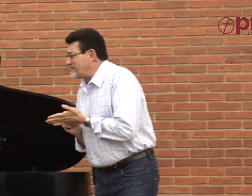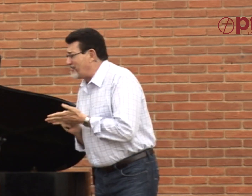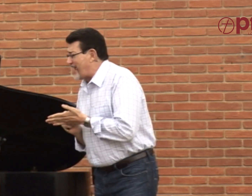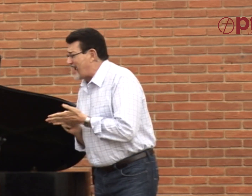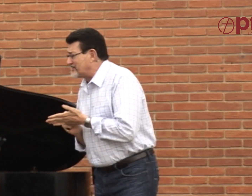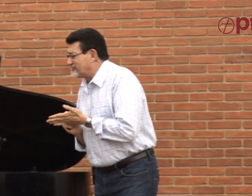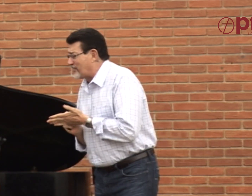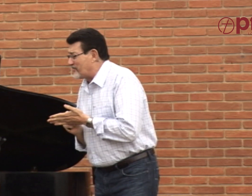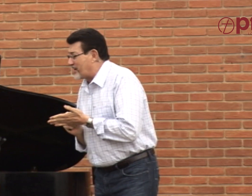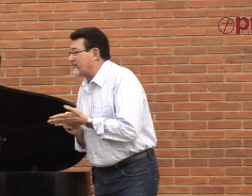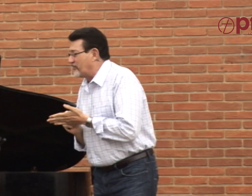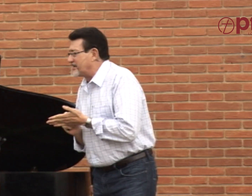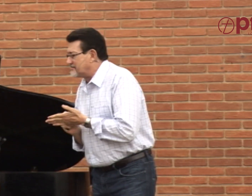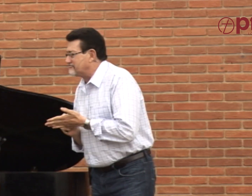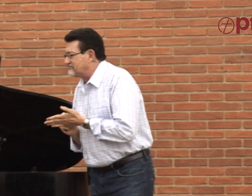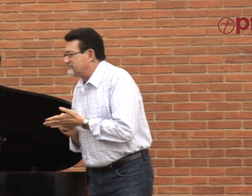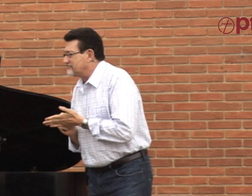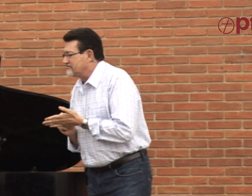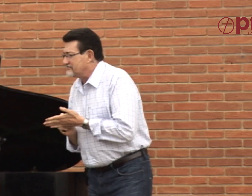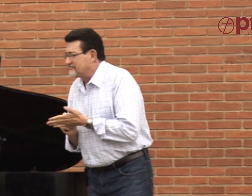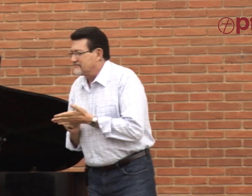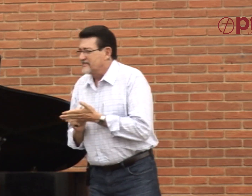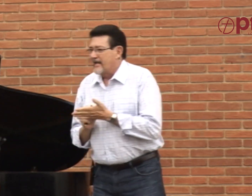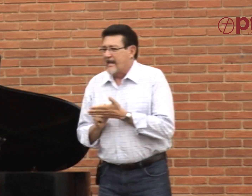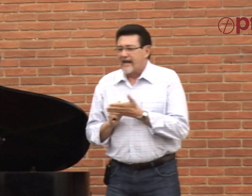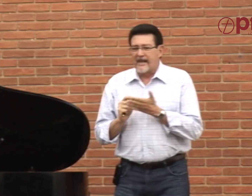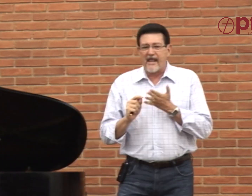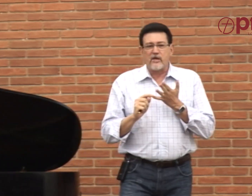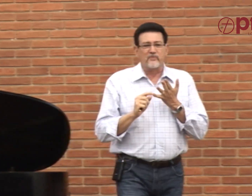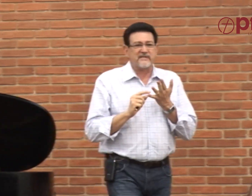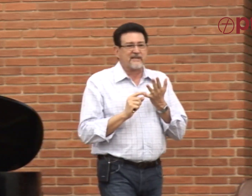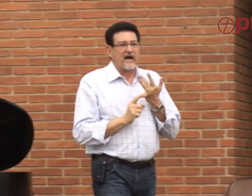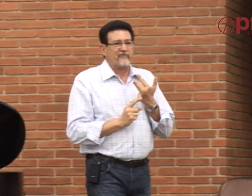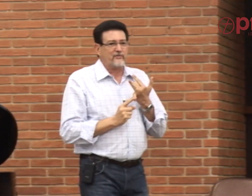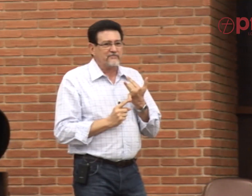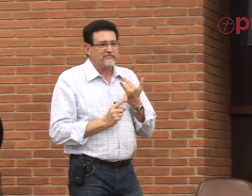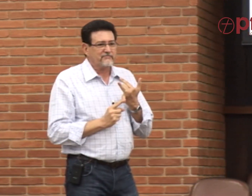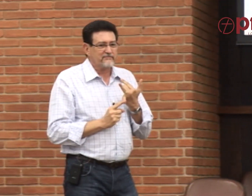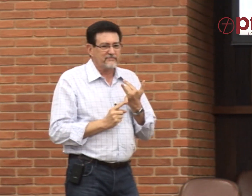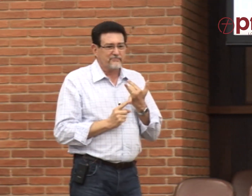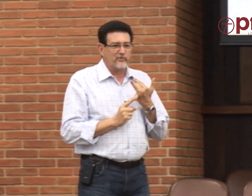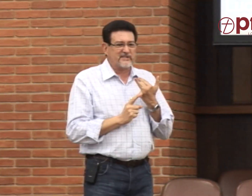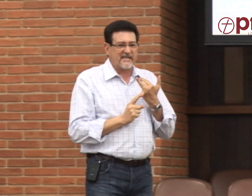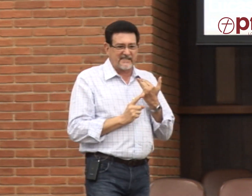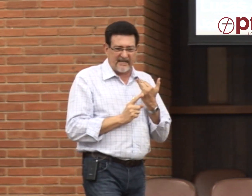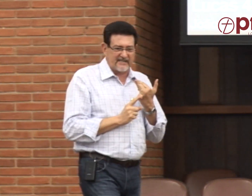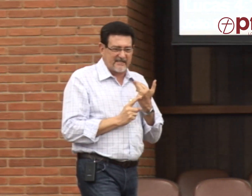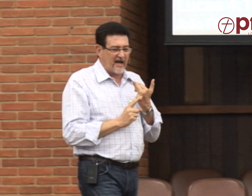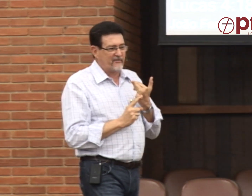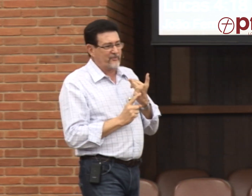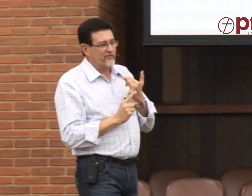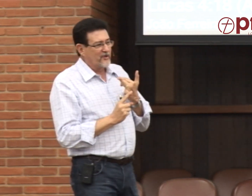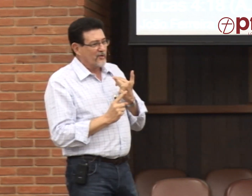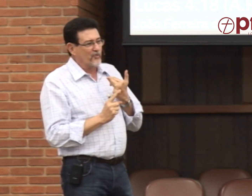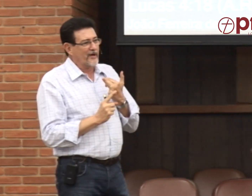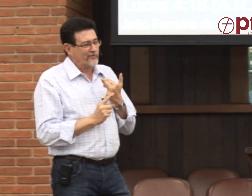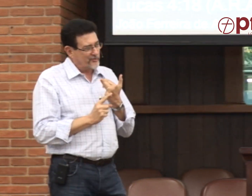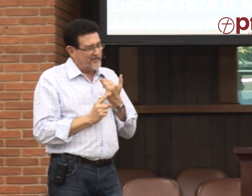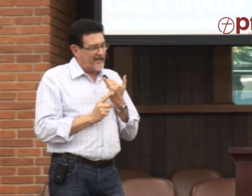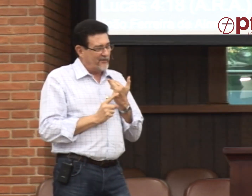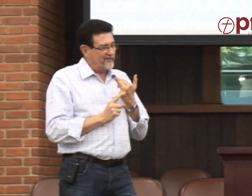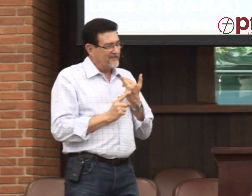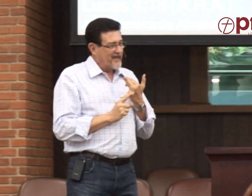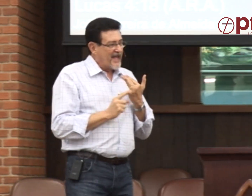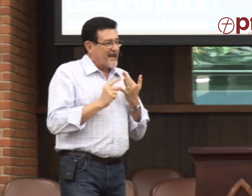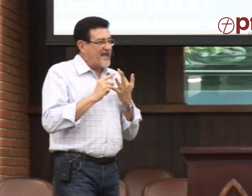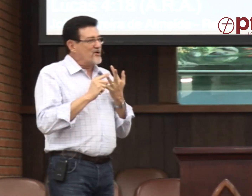300.000 foi embora foi nenhum escravo podia ser escravo no